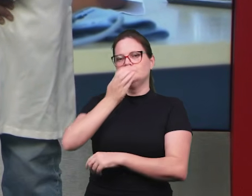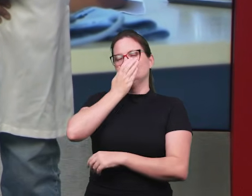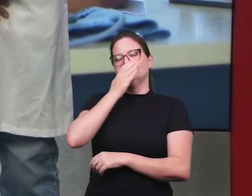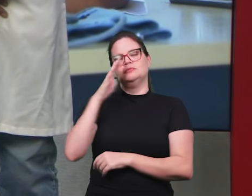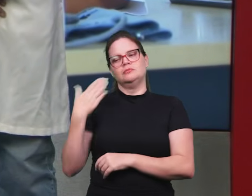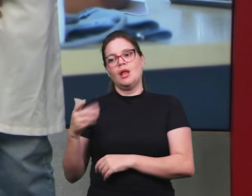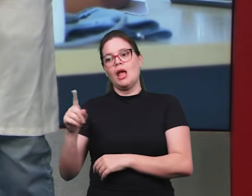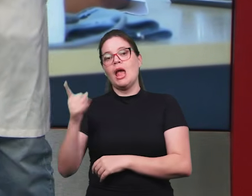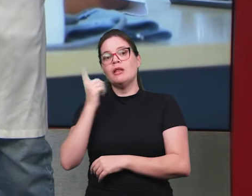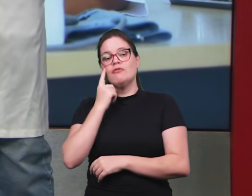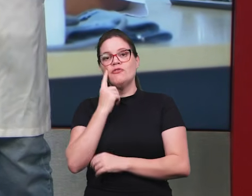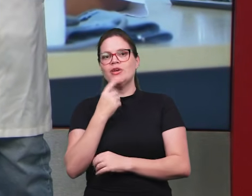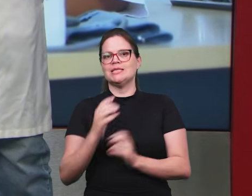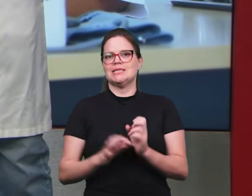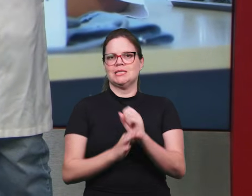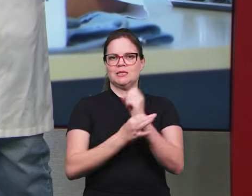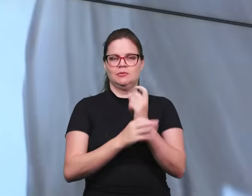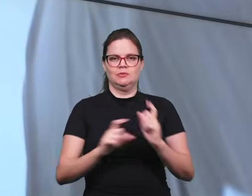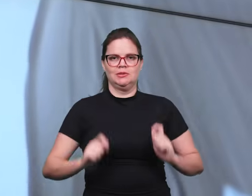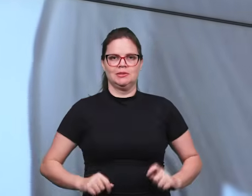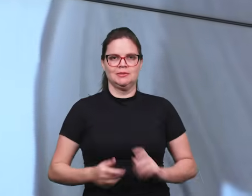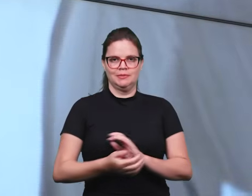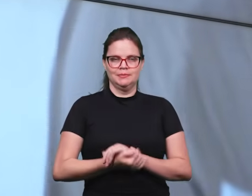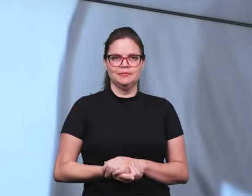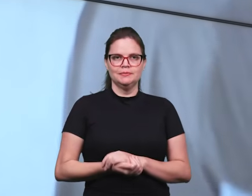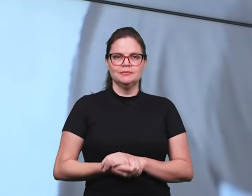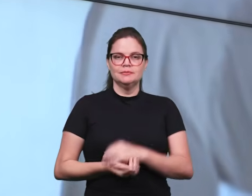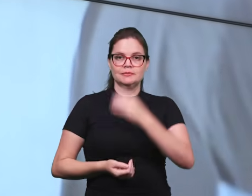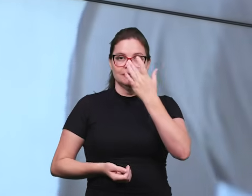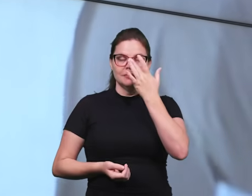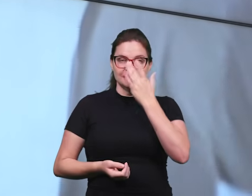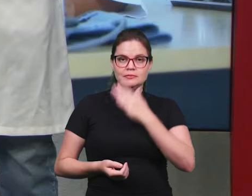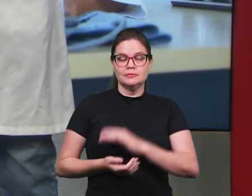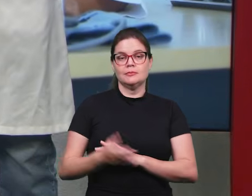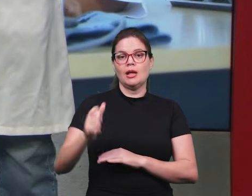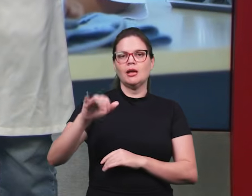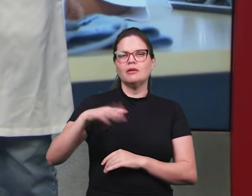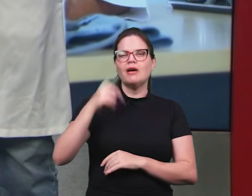Hudson? Exatamente. Quem vai identificar que vai precisar de um